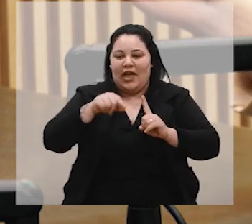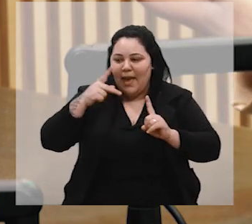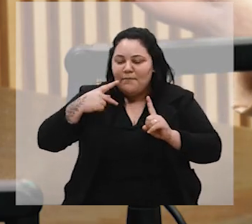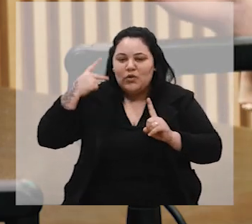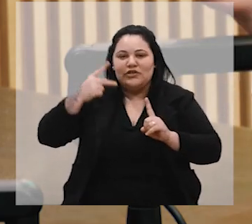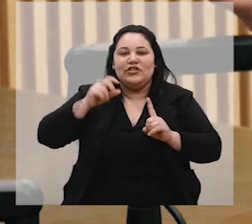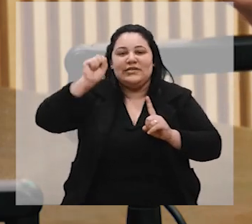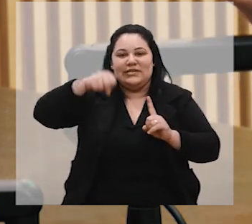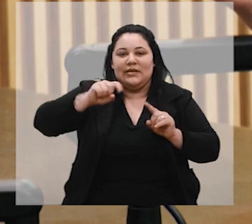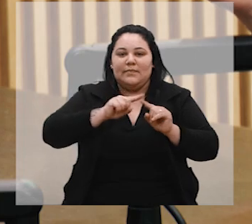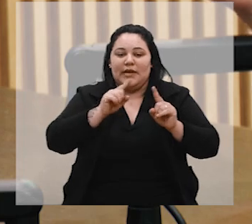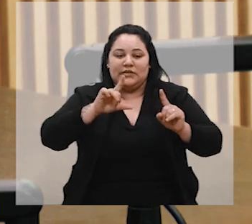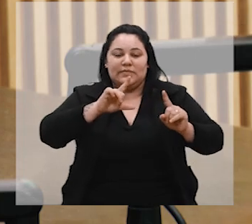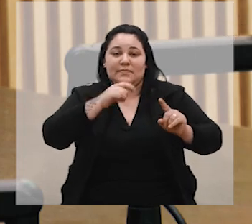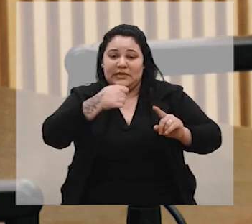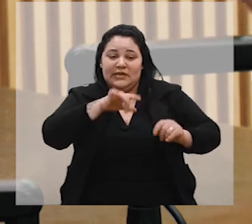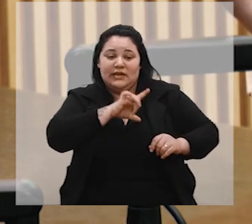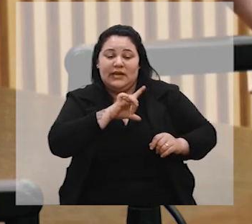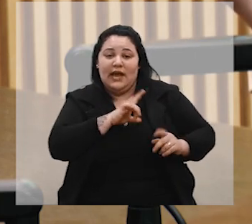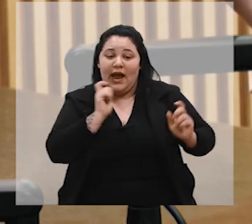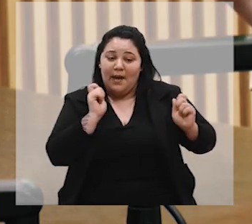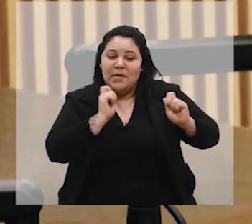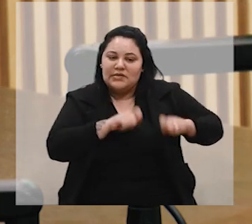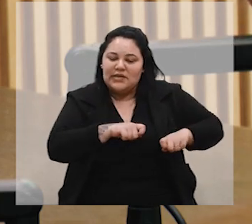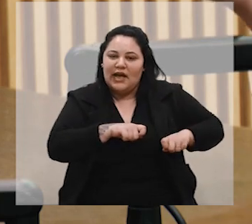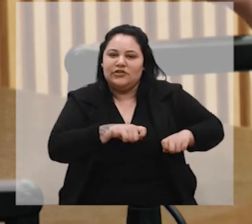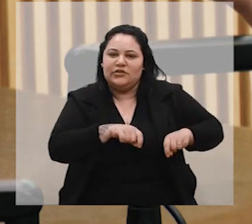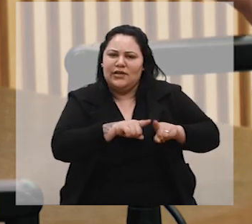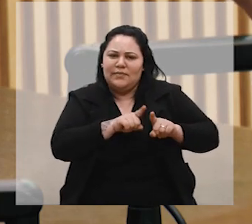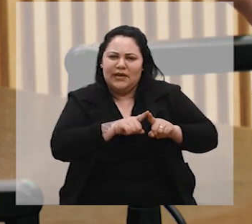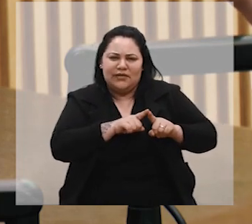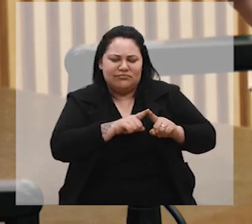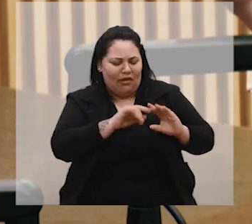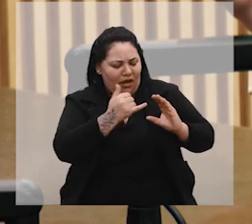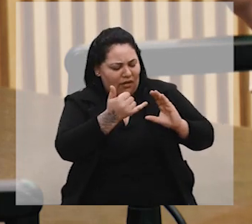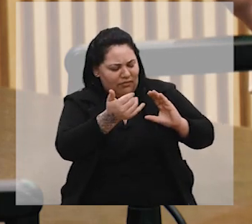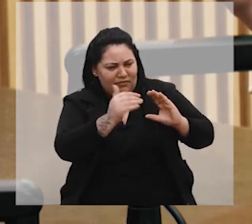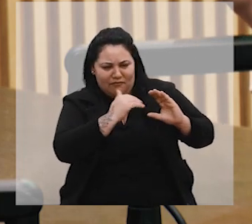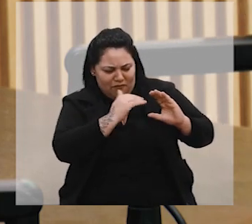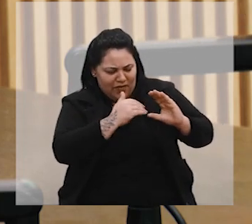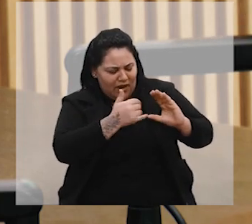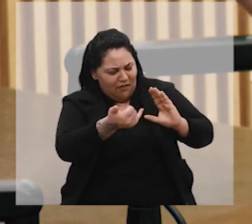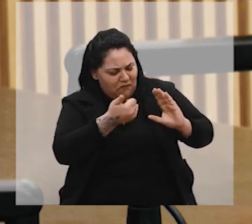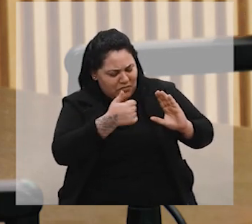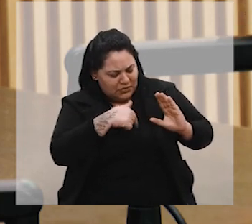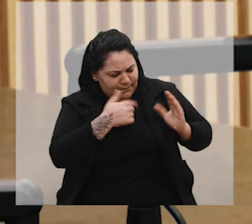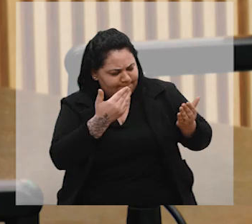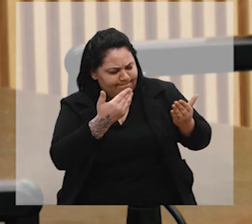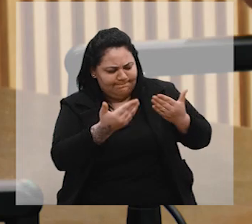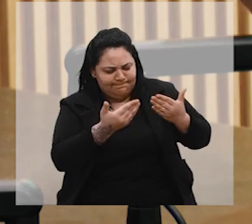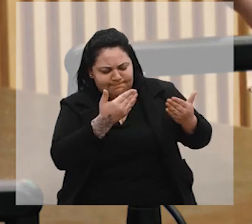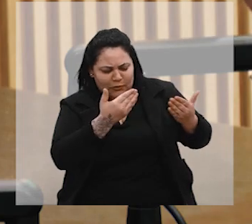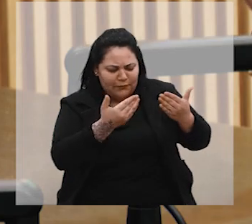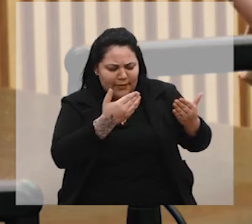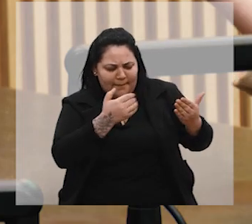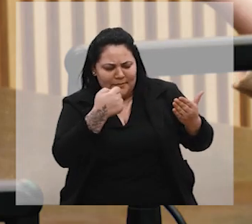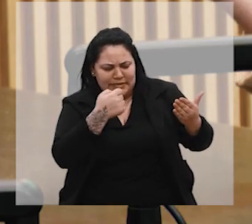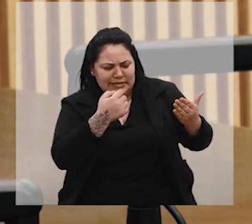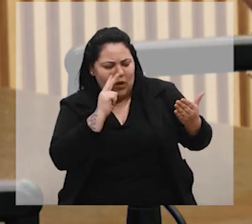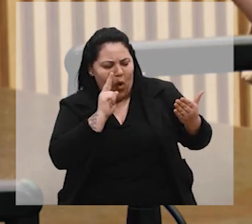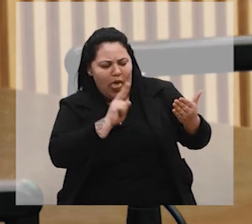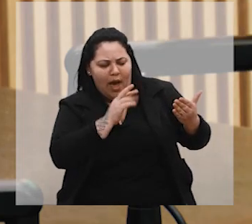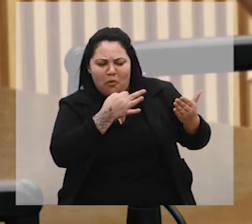é política, mas você tem que ter a competência para duvidar das informações que você recebe ou analisá-las de uma